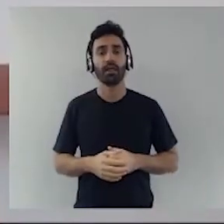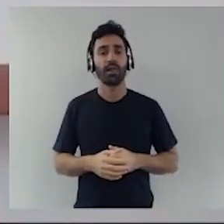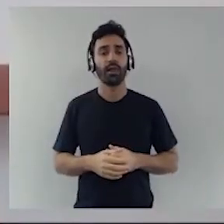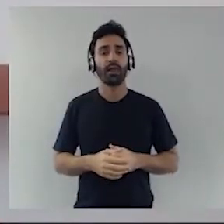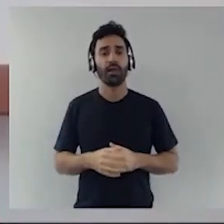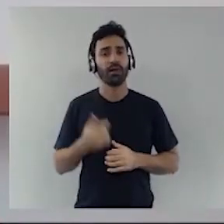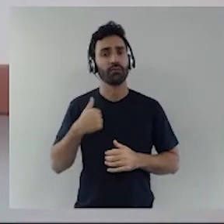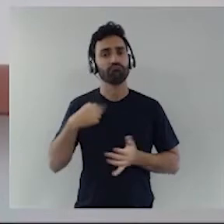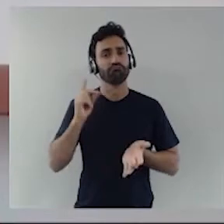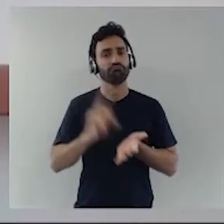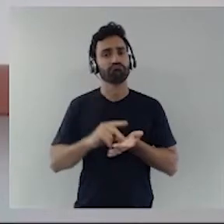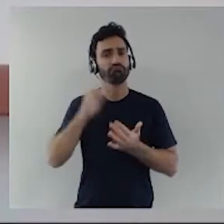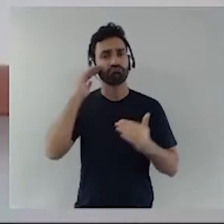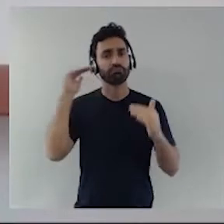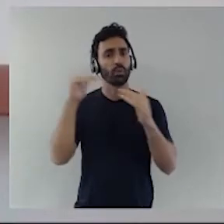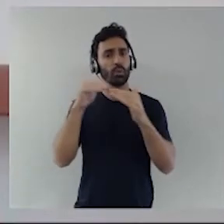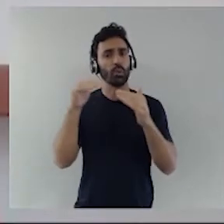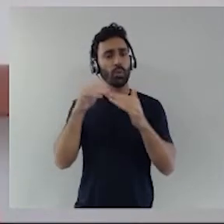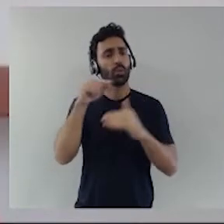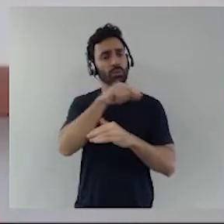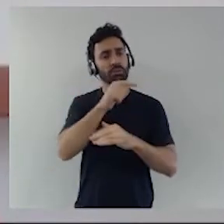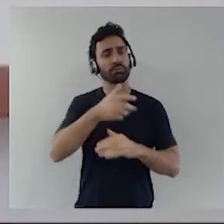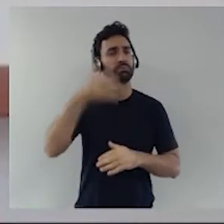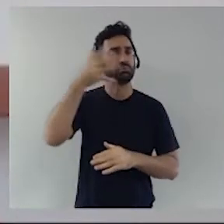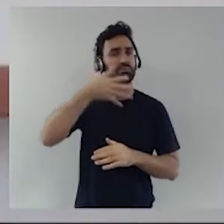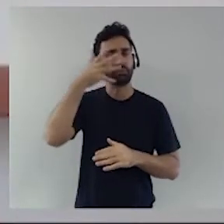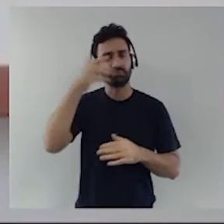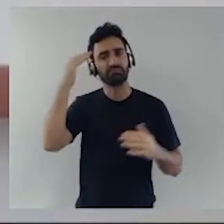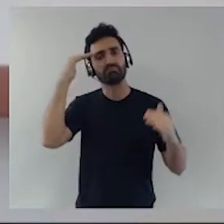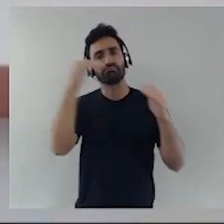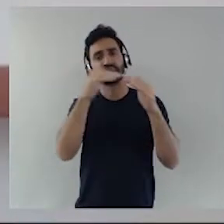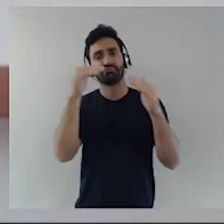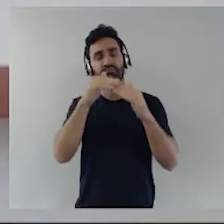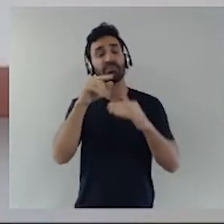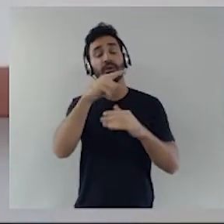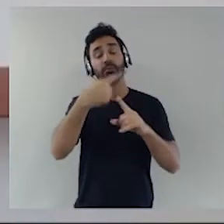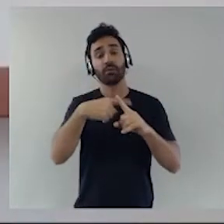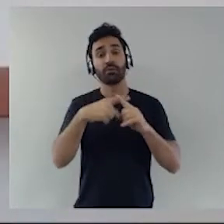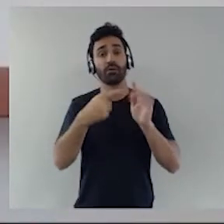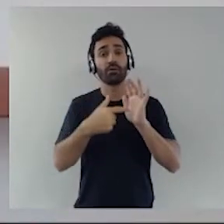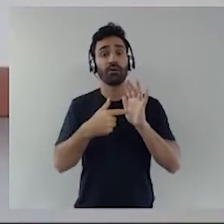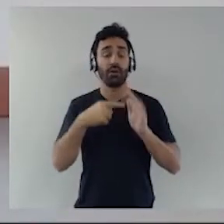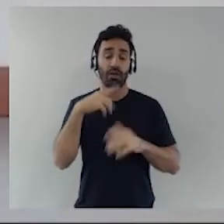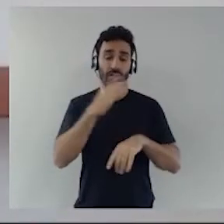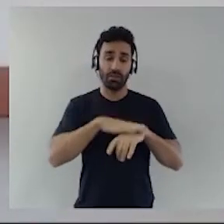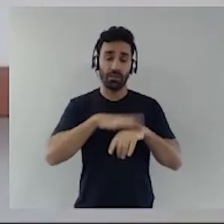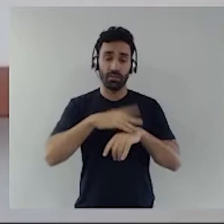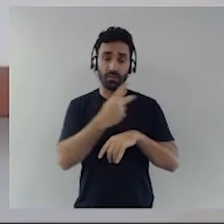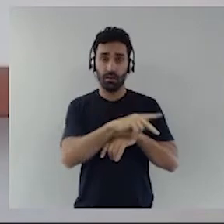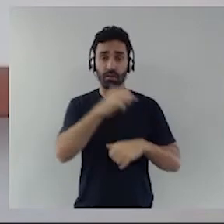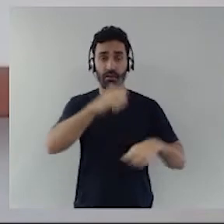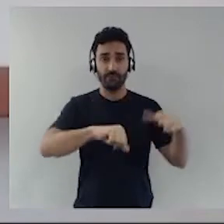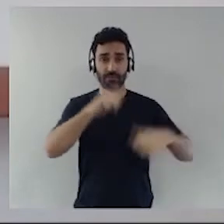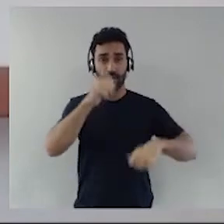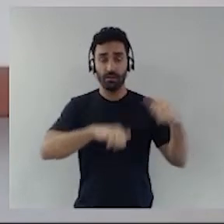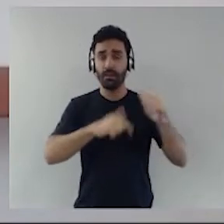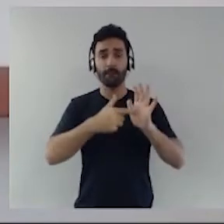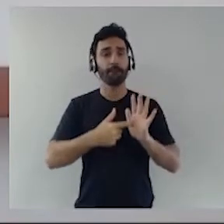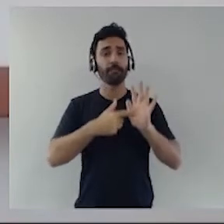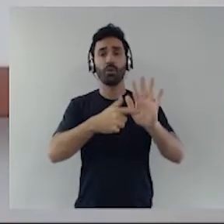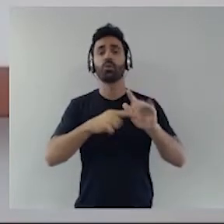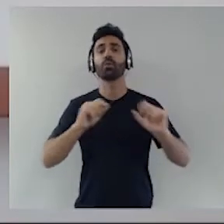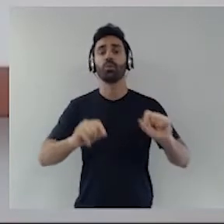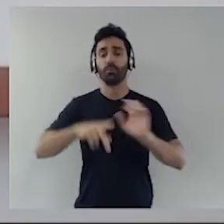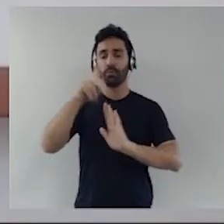estou completamente de acordo com as conclusões dele ela revela ela a sua avaliação revela e